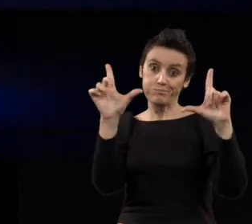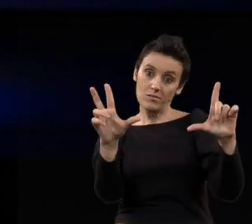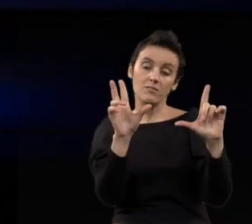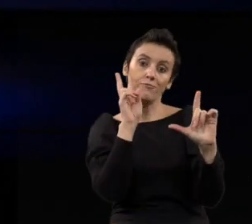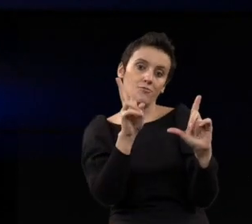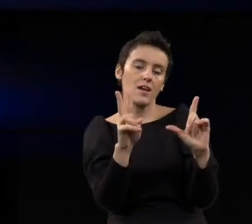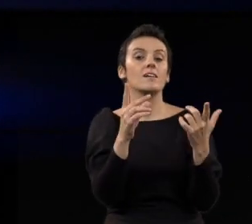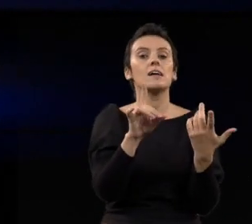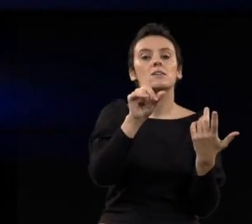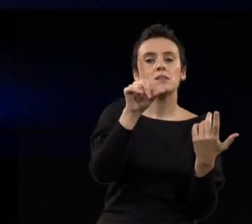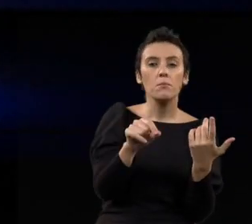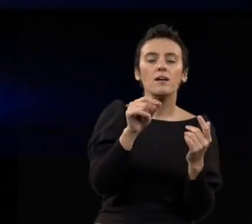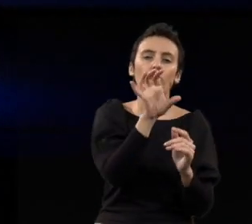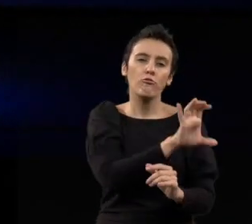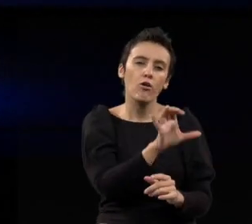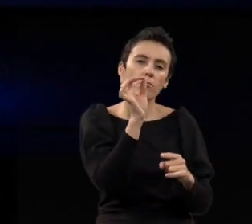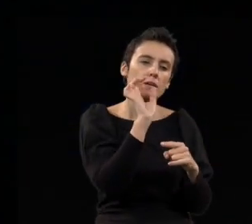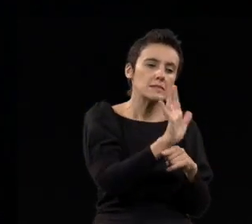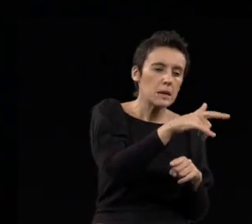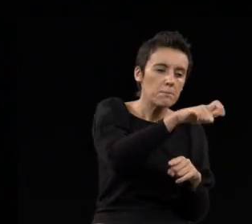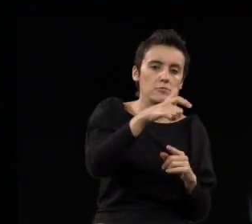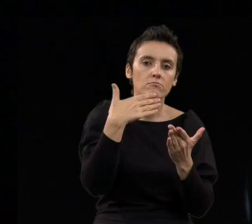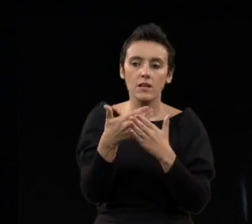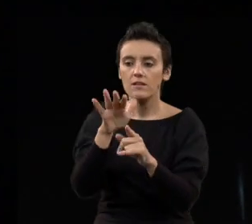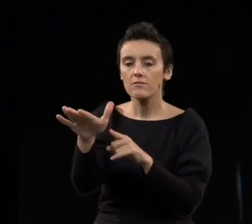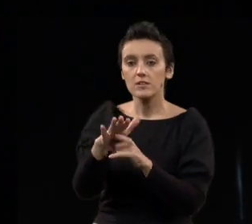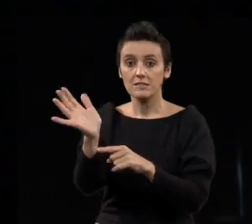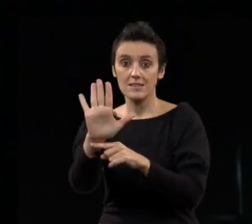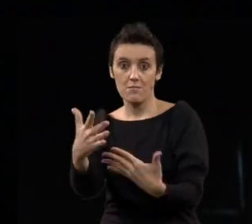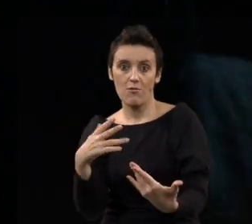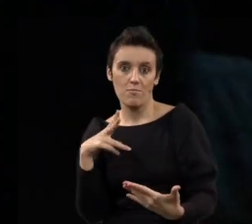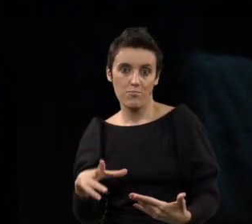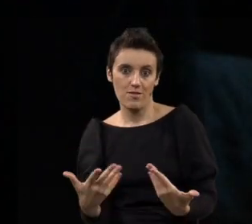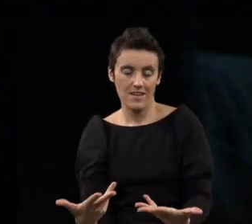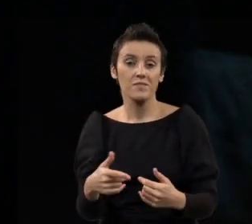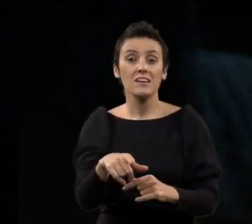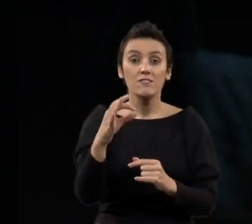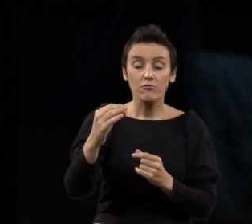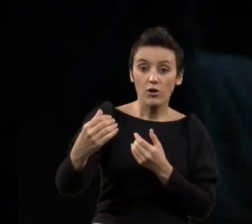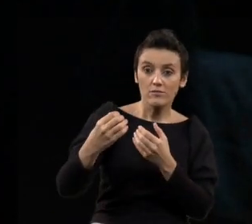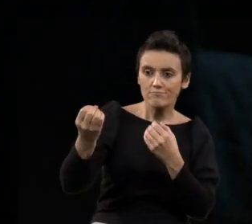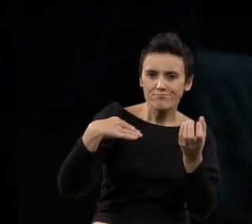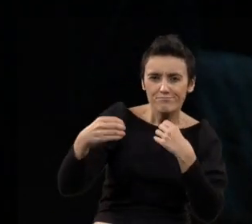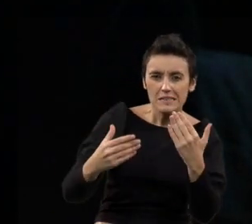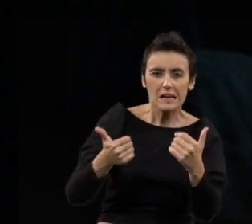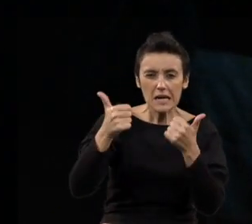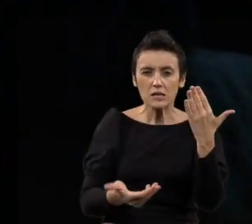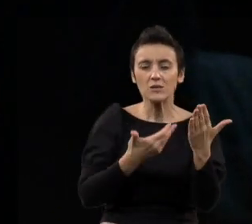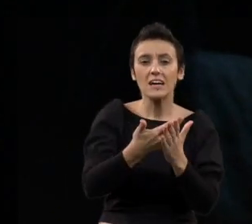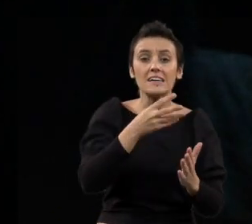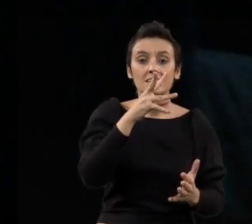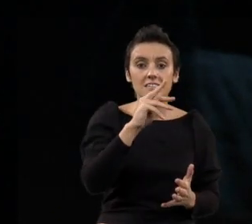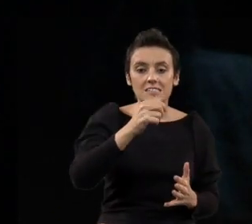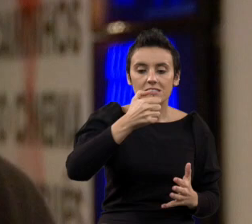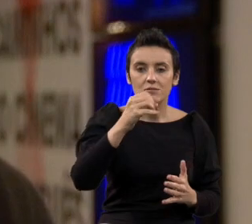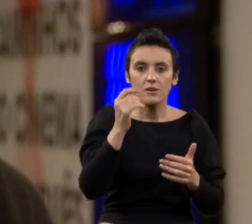destes cineastas vem influenciar o cinema português contemporâneo. Nós recebemos mais de 350 filmes portugueses. E isto é uma estatística que vai muito